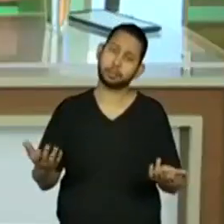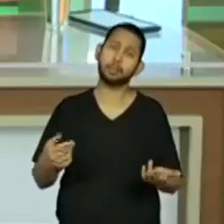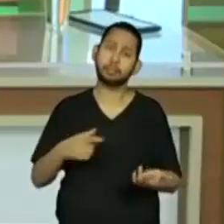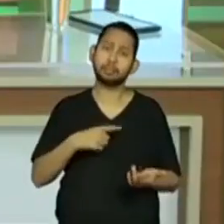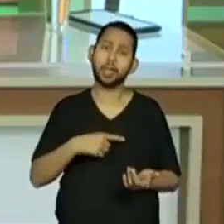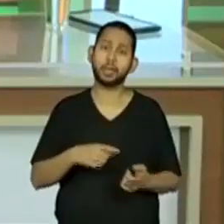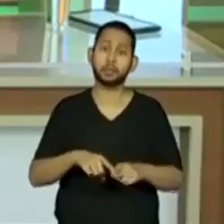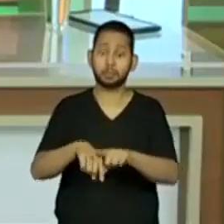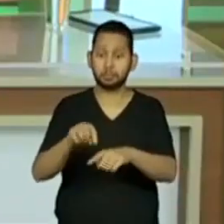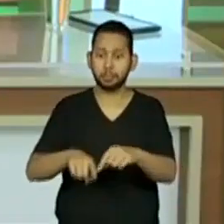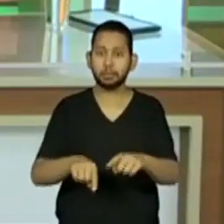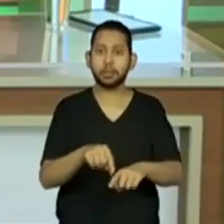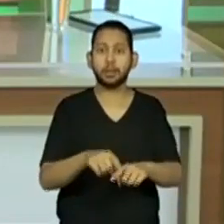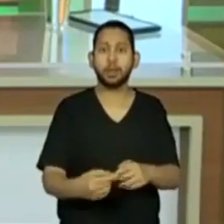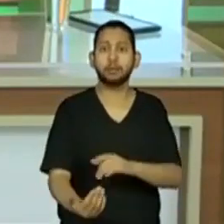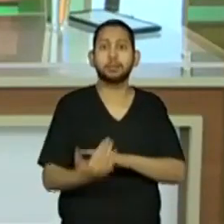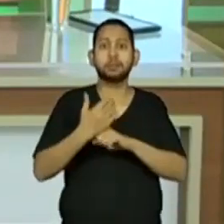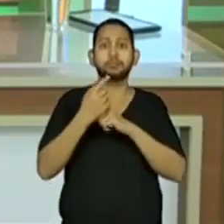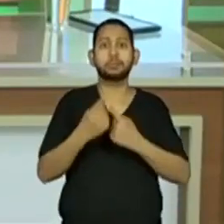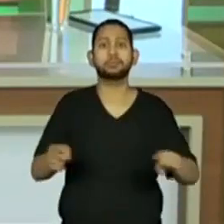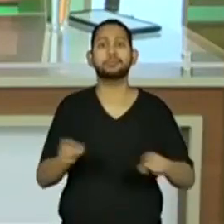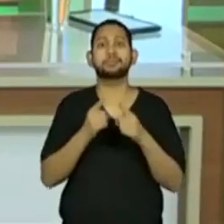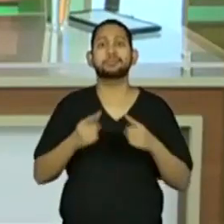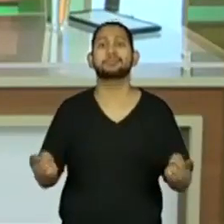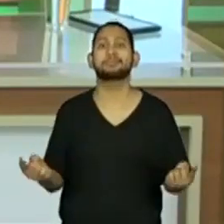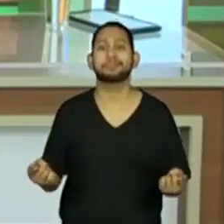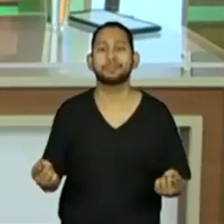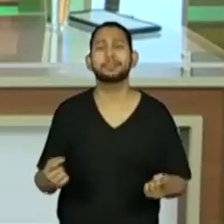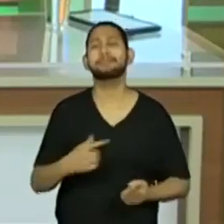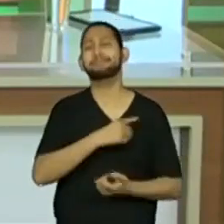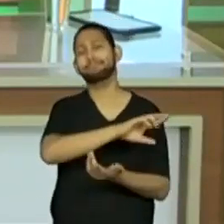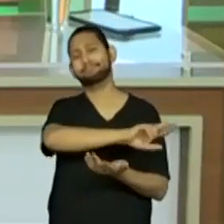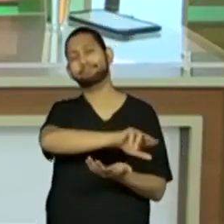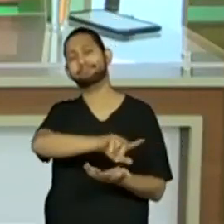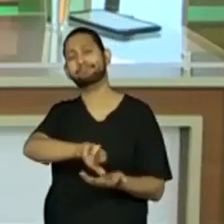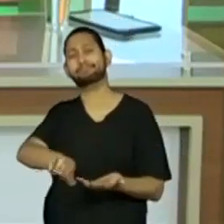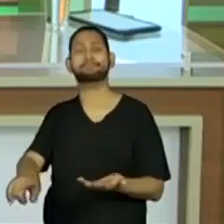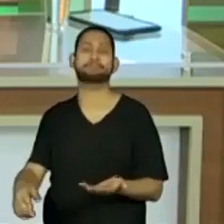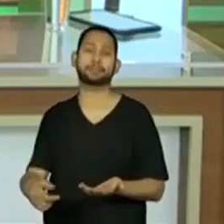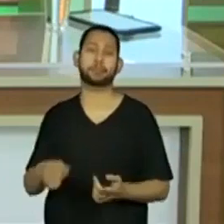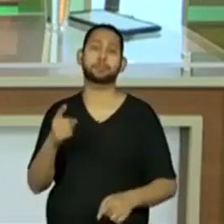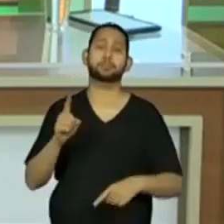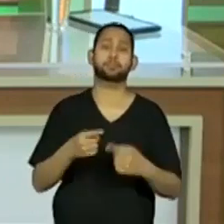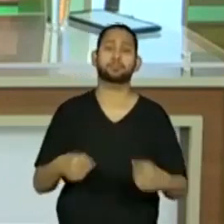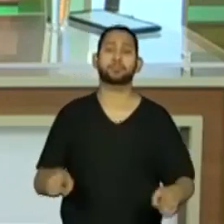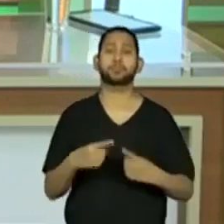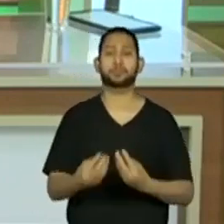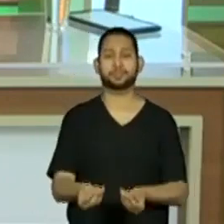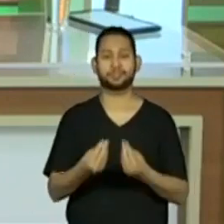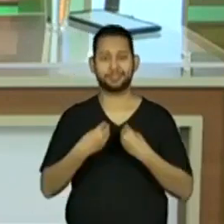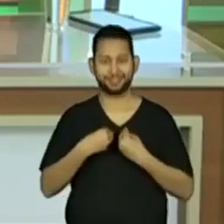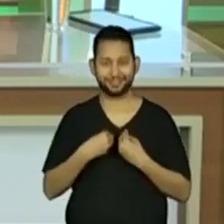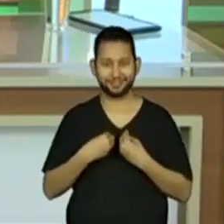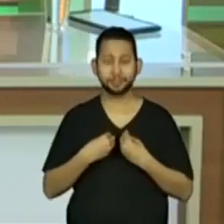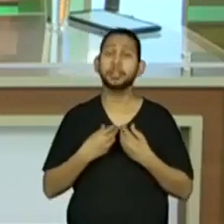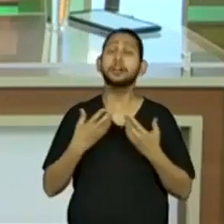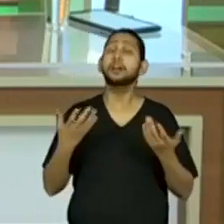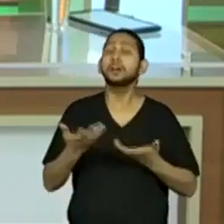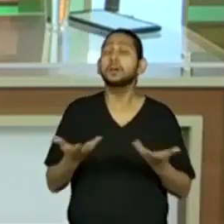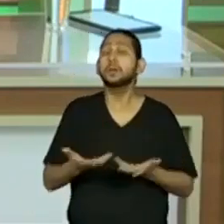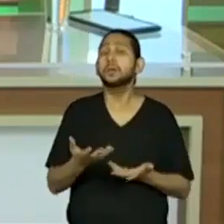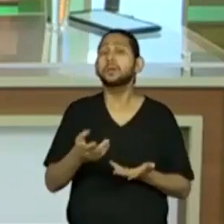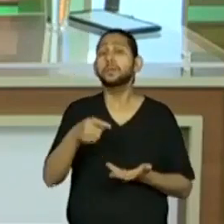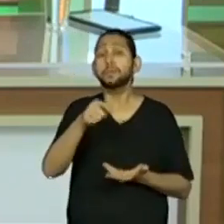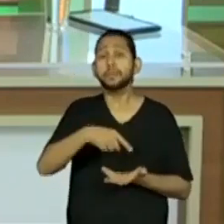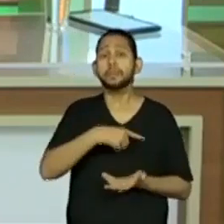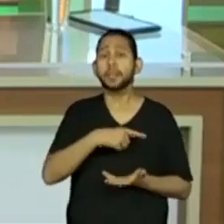instrumentos musicais, não é mesmo? Há vários tipos de instrumentos musicais. E a partir